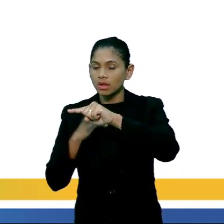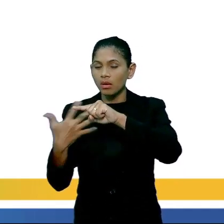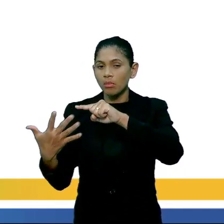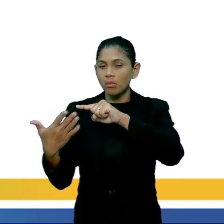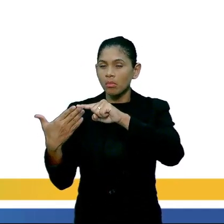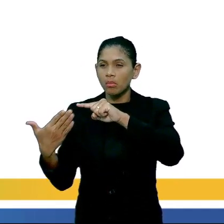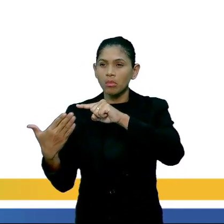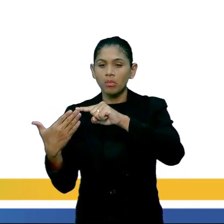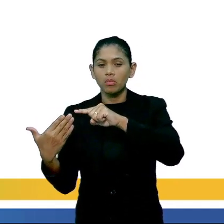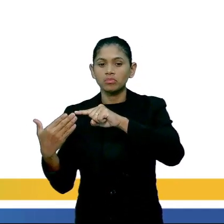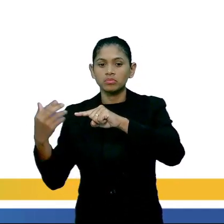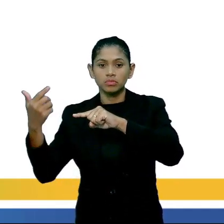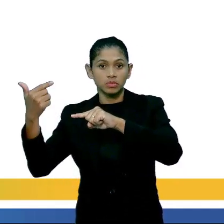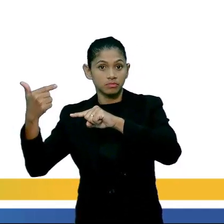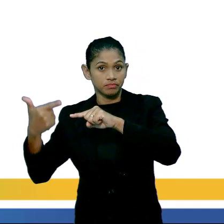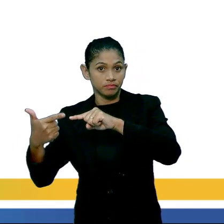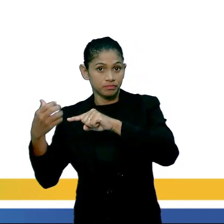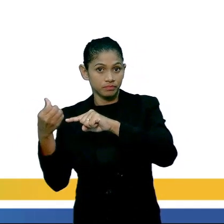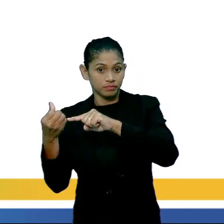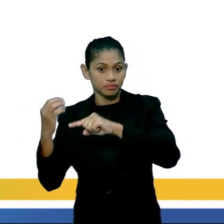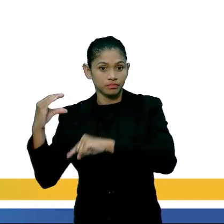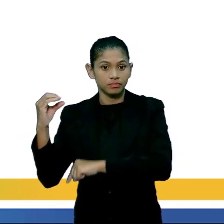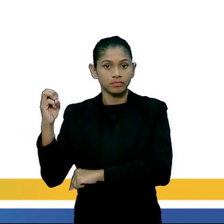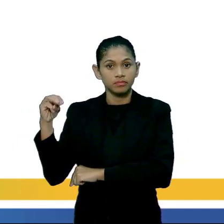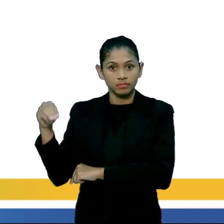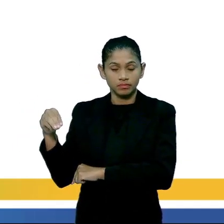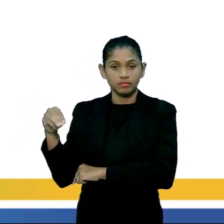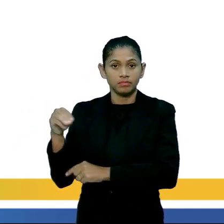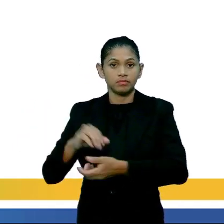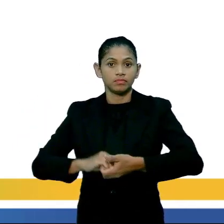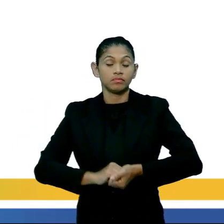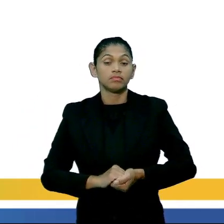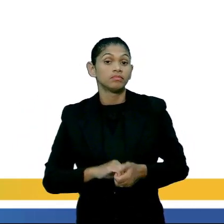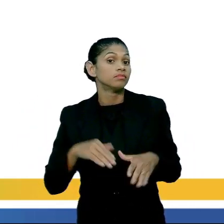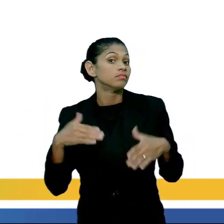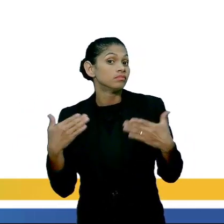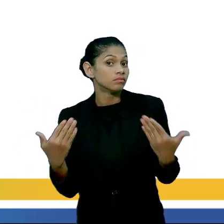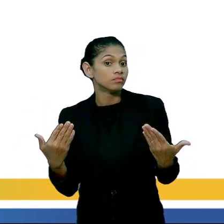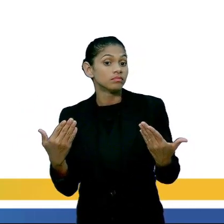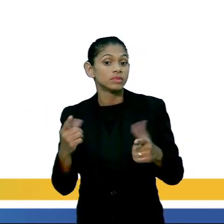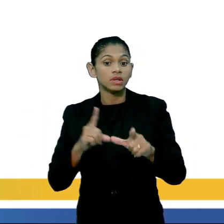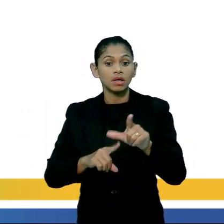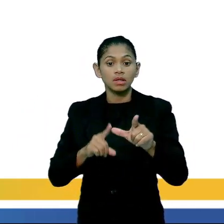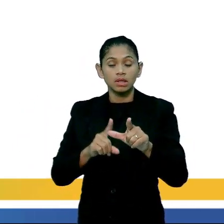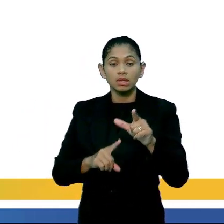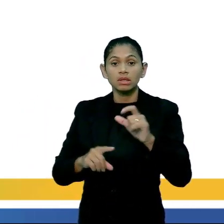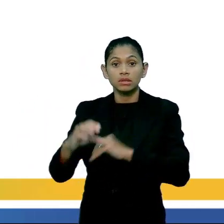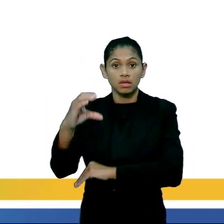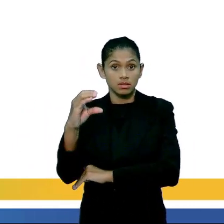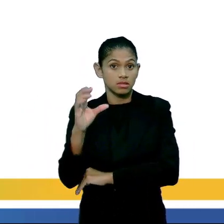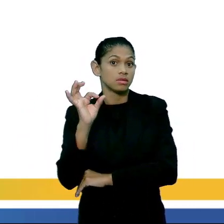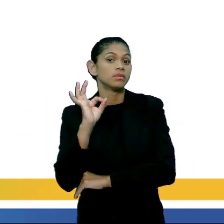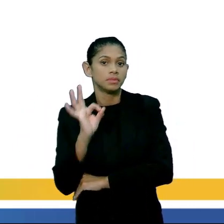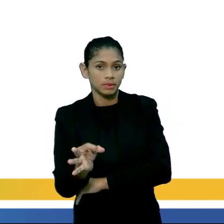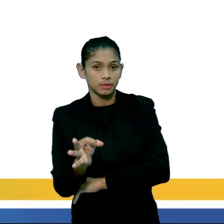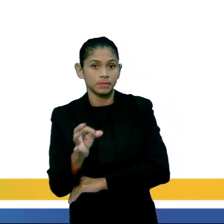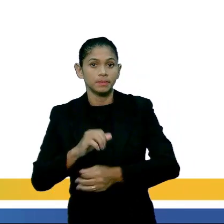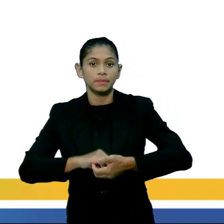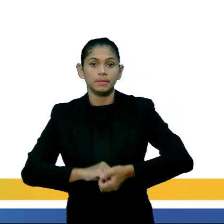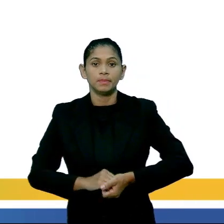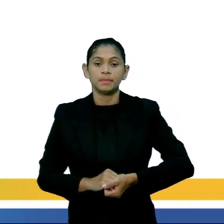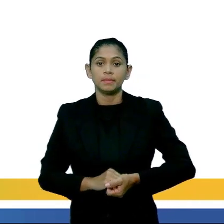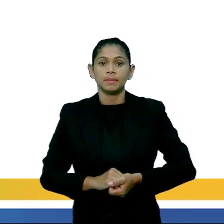aproximadamente 26 centímetros. Então, a alternativa correta é letra